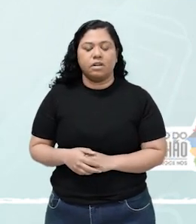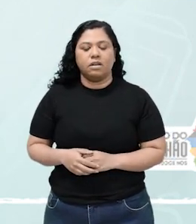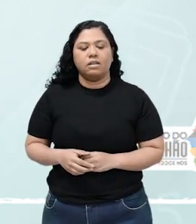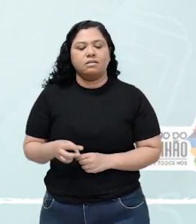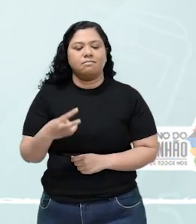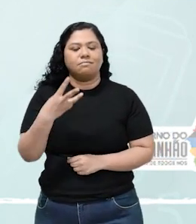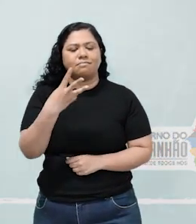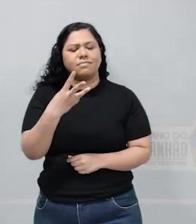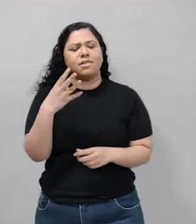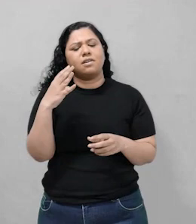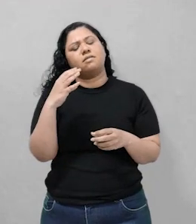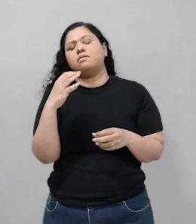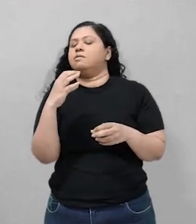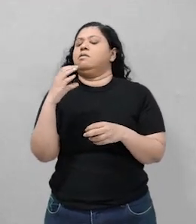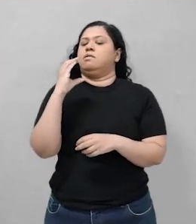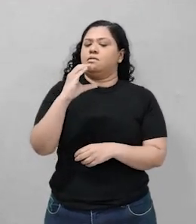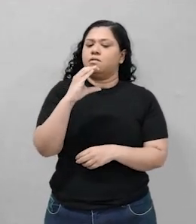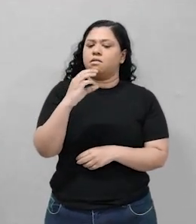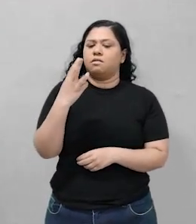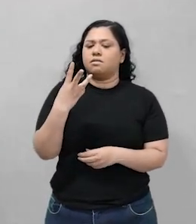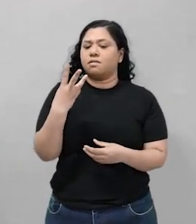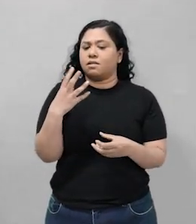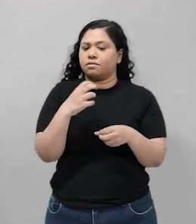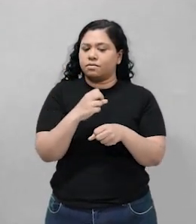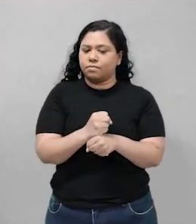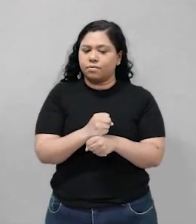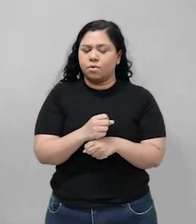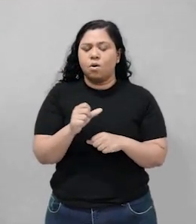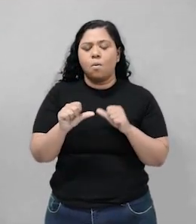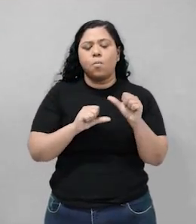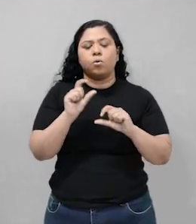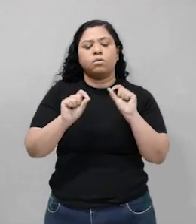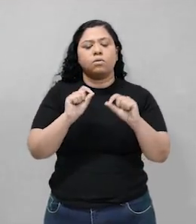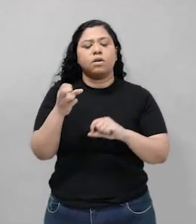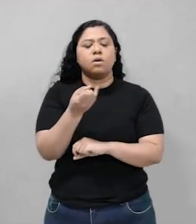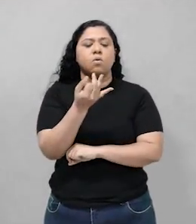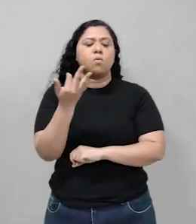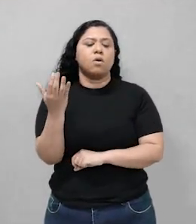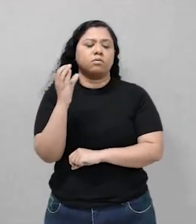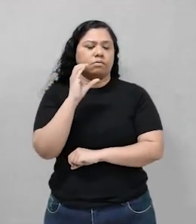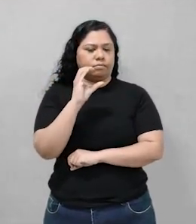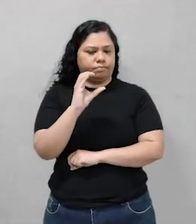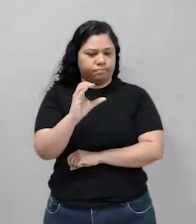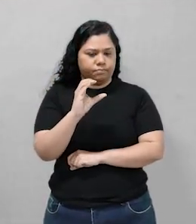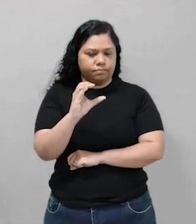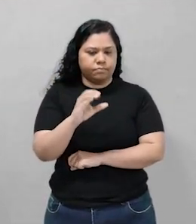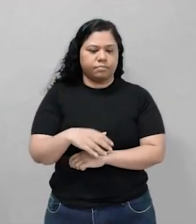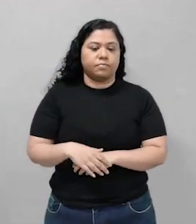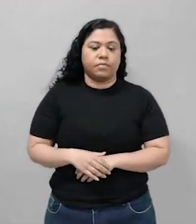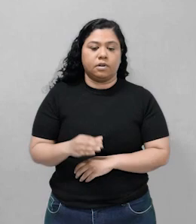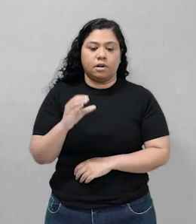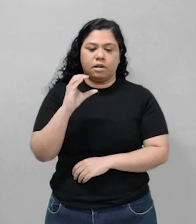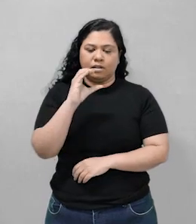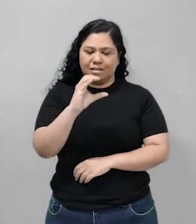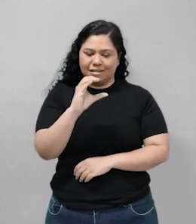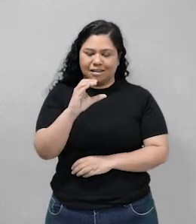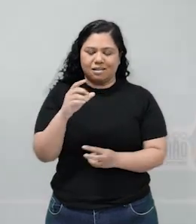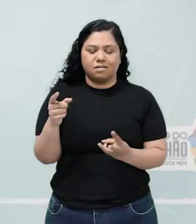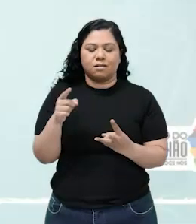3 carbonos? Bom, o que vai mudar? A quantidade de carbonos. 3 carbonos, o prefixo é